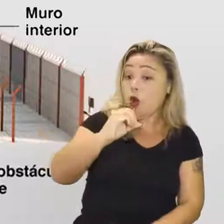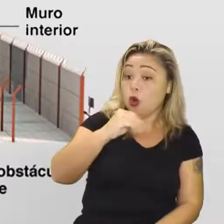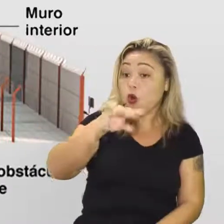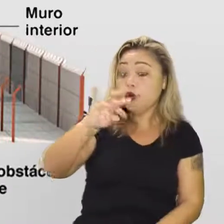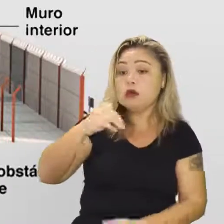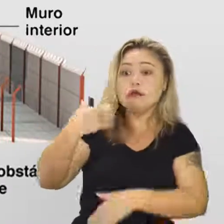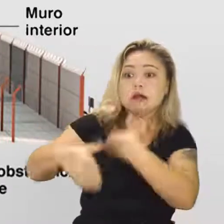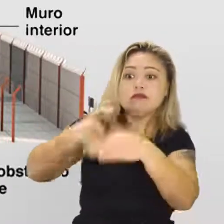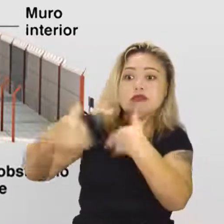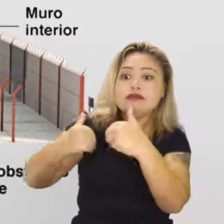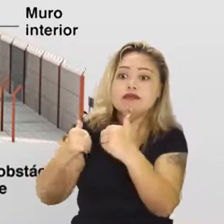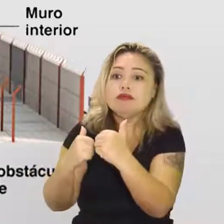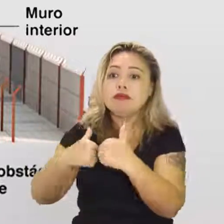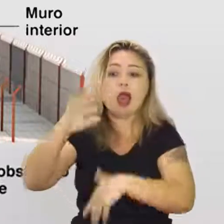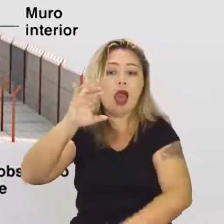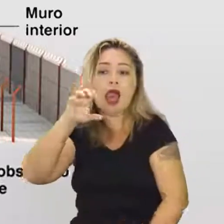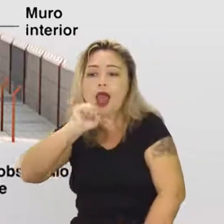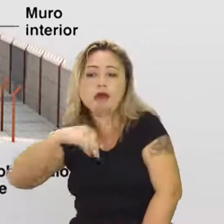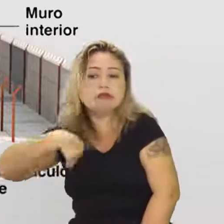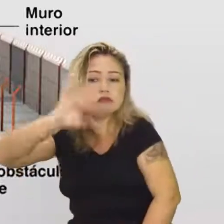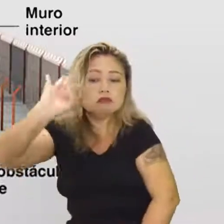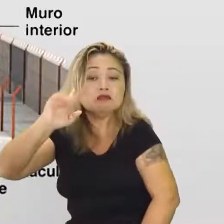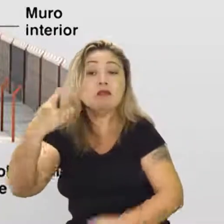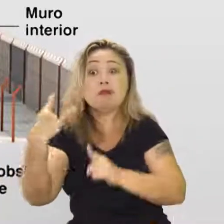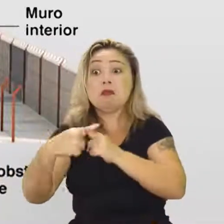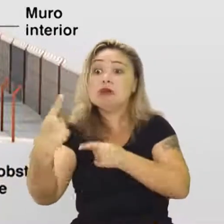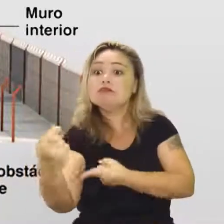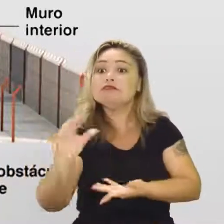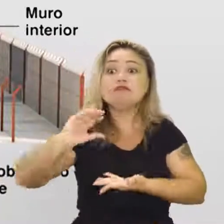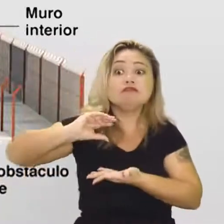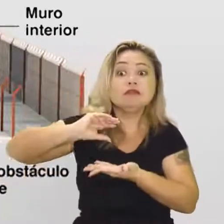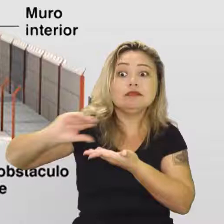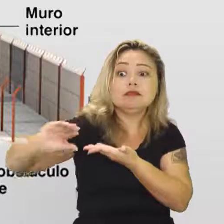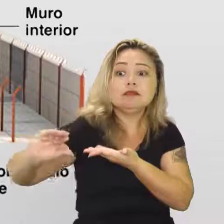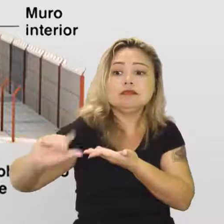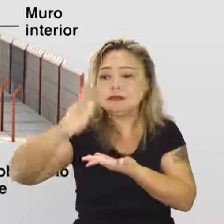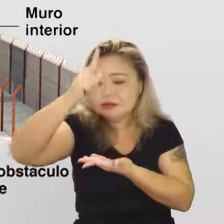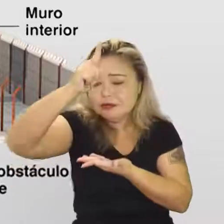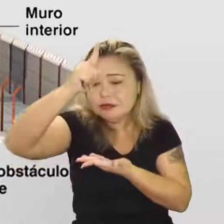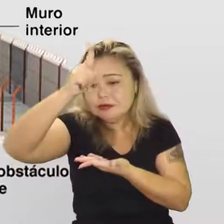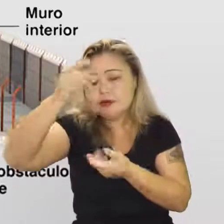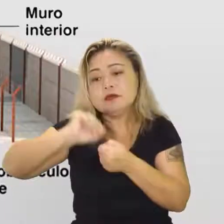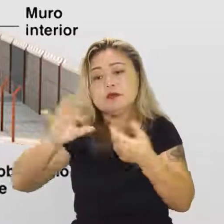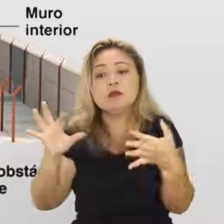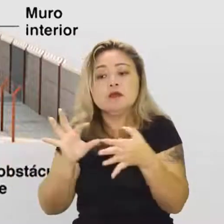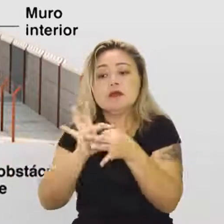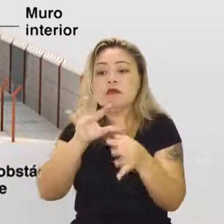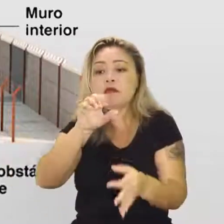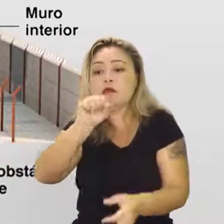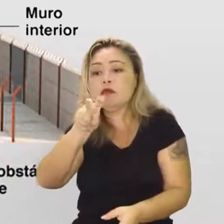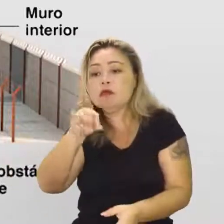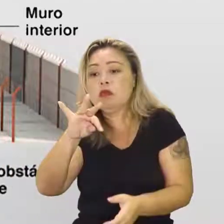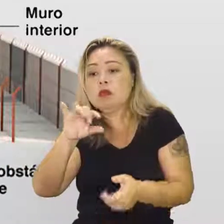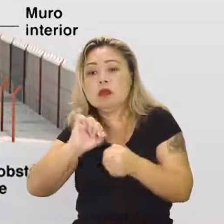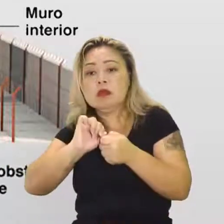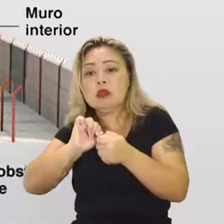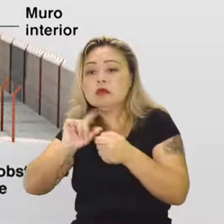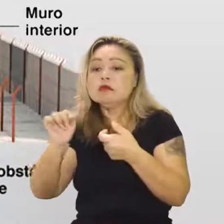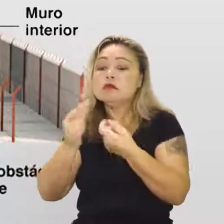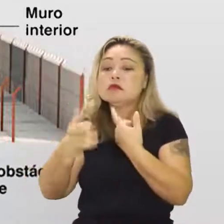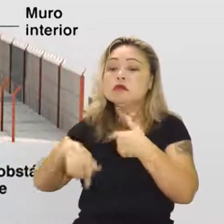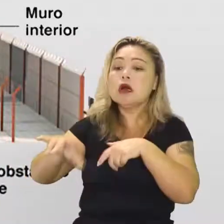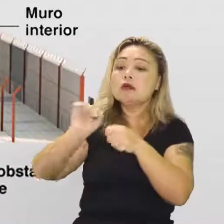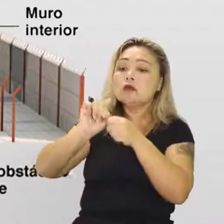iria se desenvolver muito mais rápido, porque ele tinha capital. A União Soviética, que estava tomando conta da